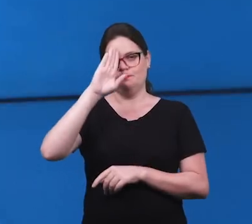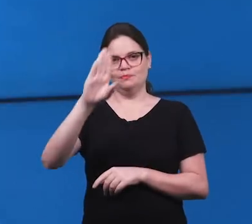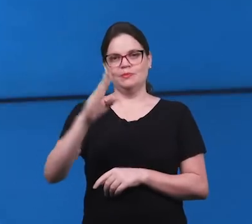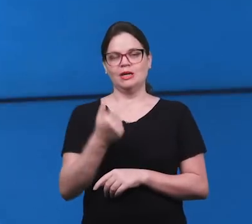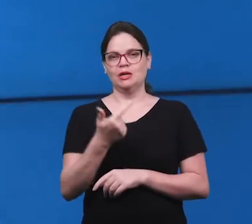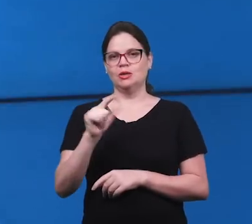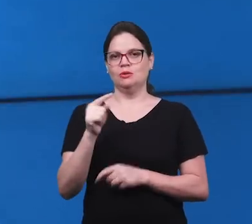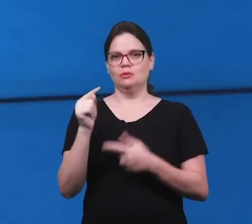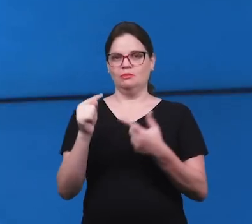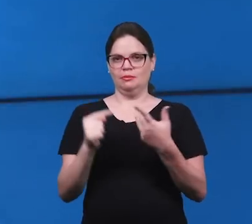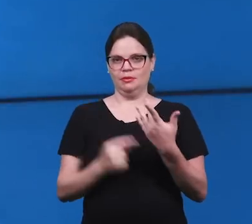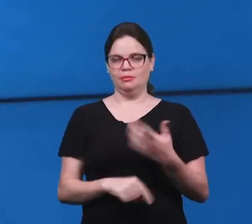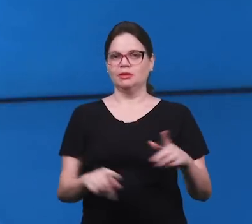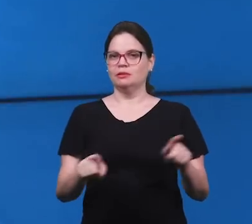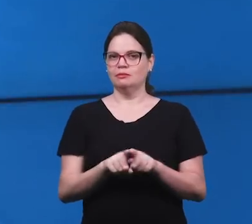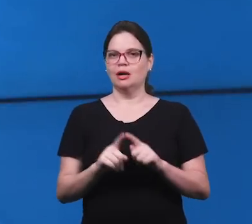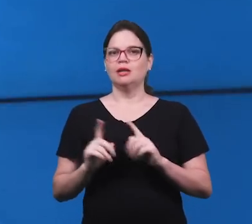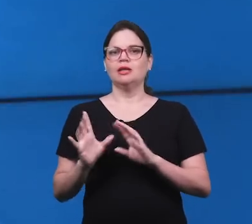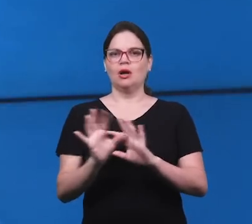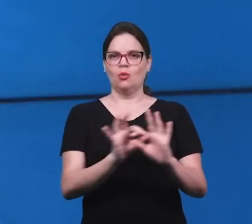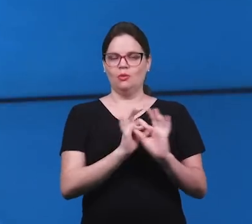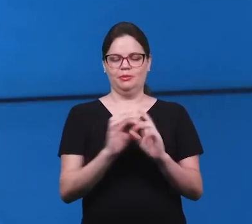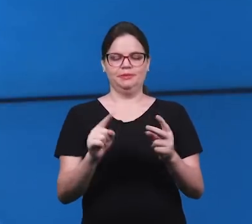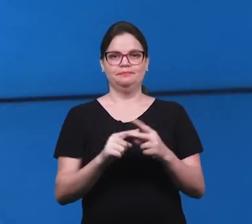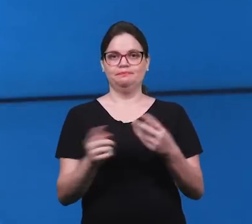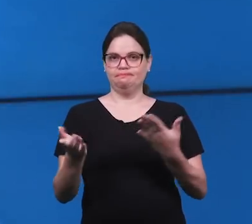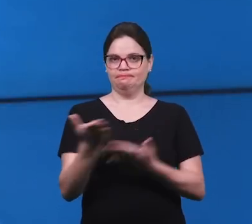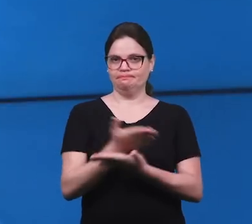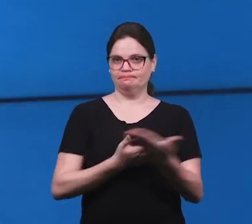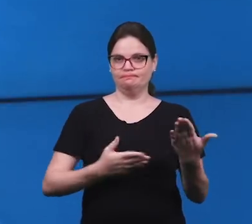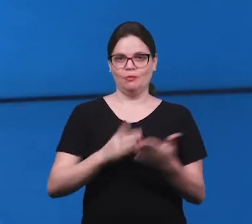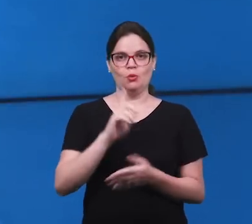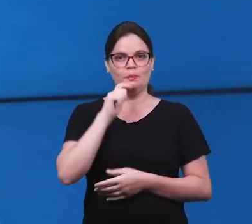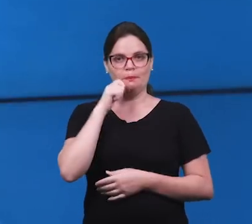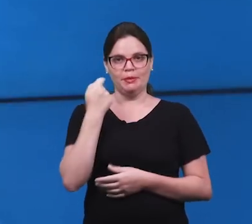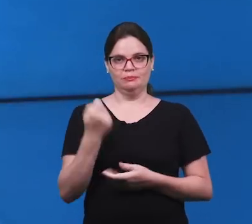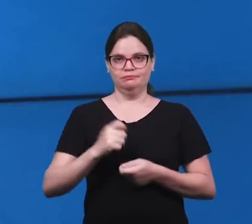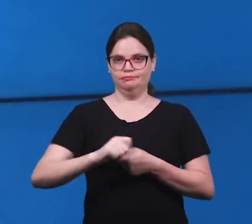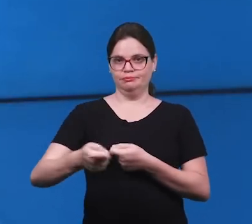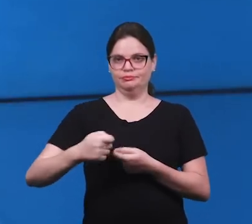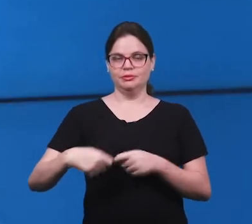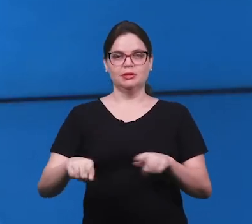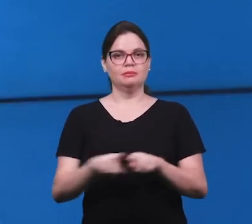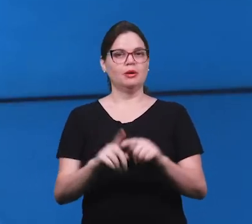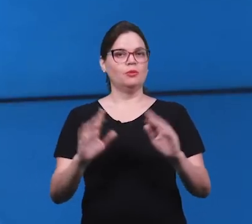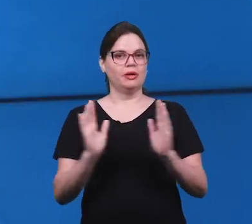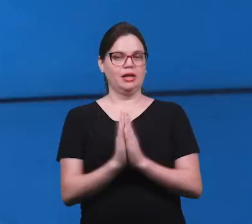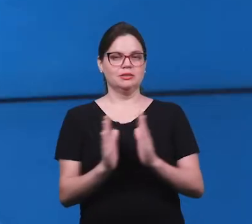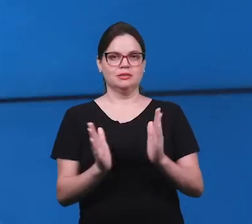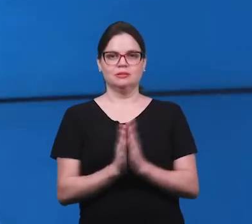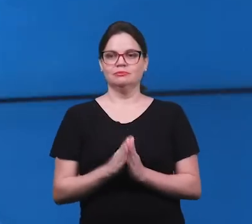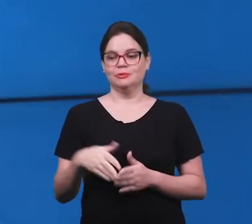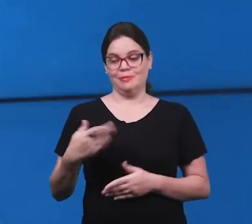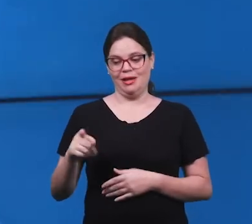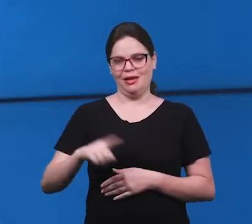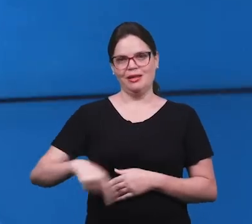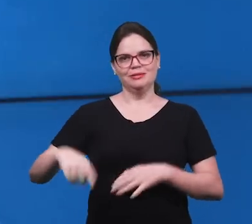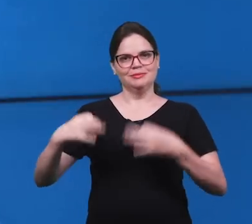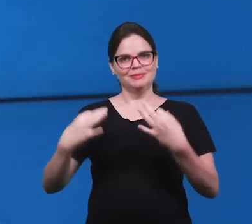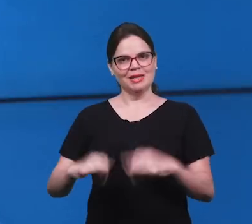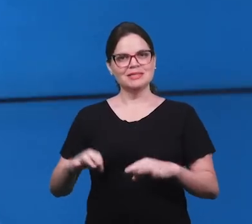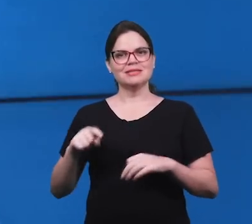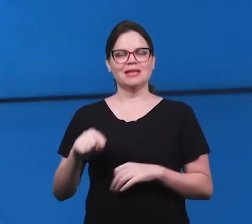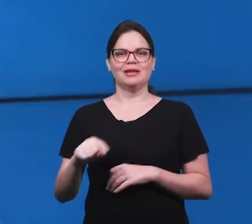na comunhão, no partir do pão e nas orações. Então esses realmente foram aqueles que foram confirmados conforme o